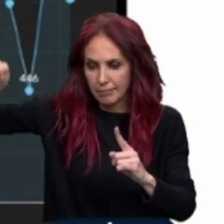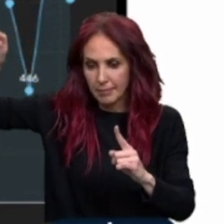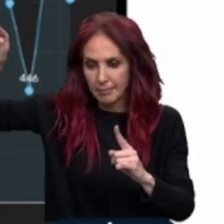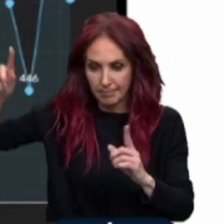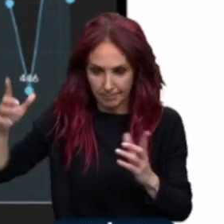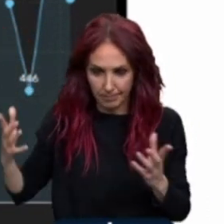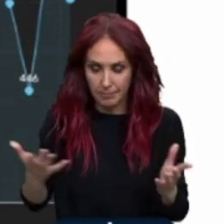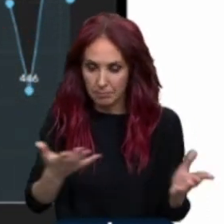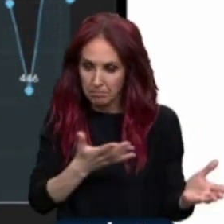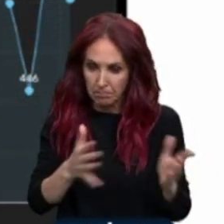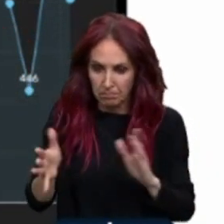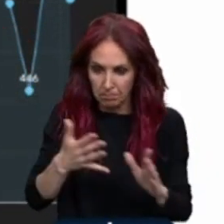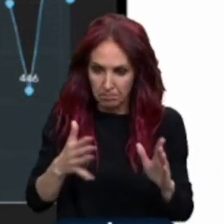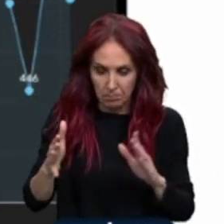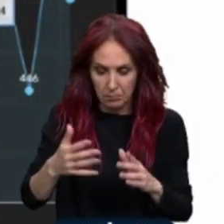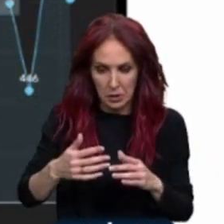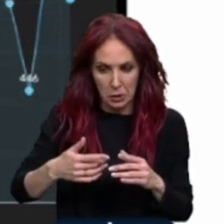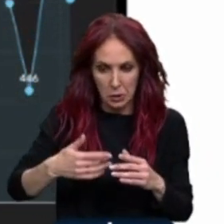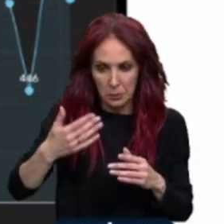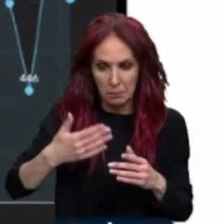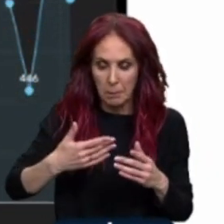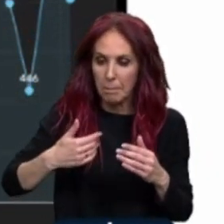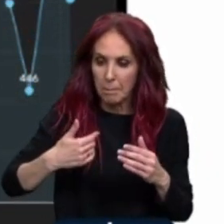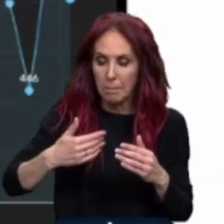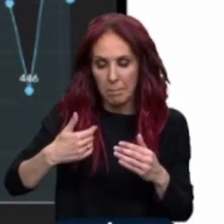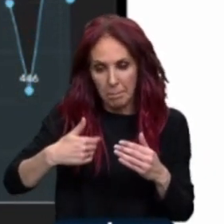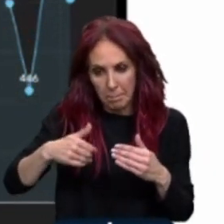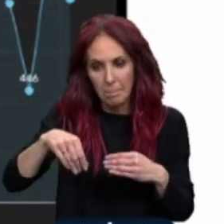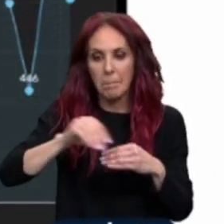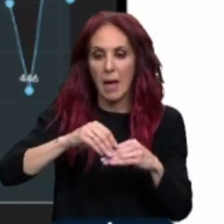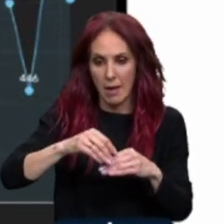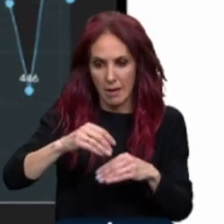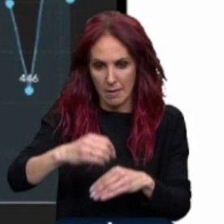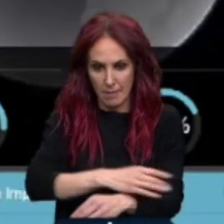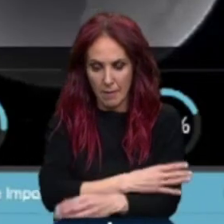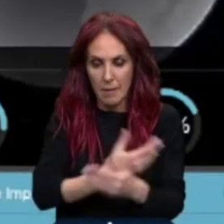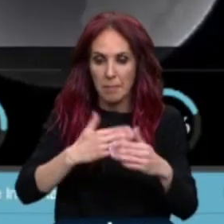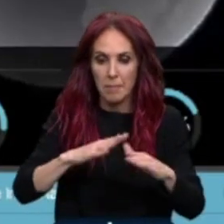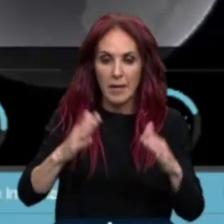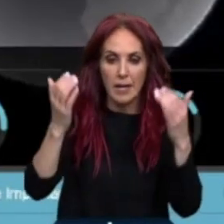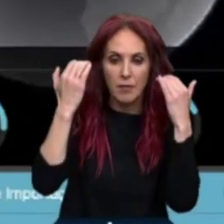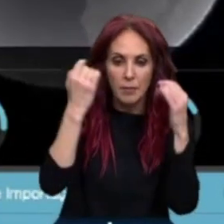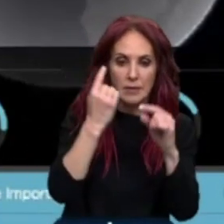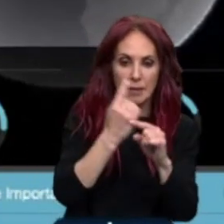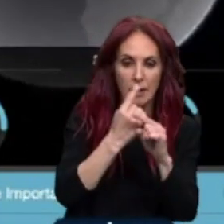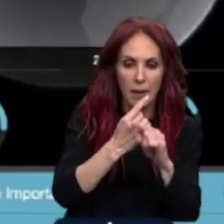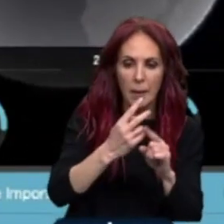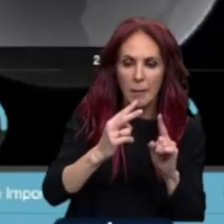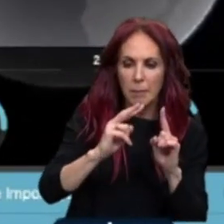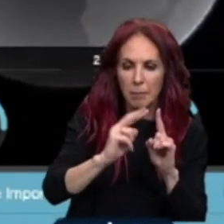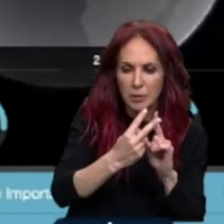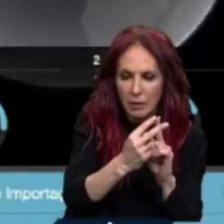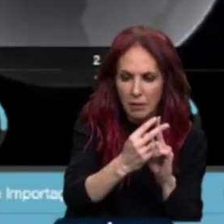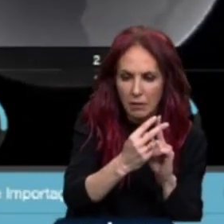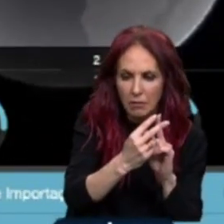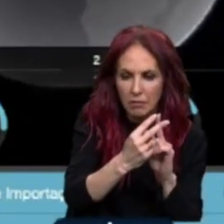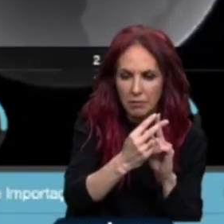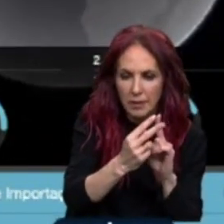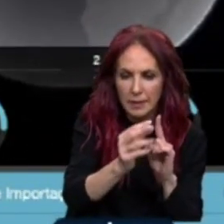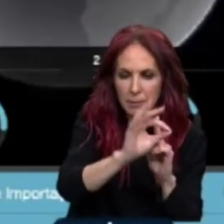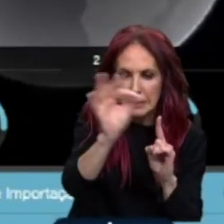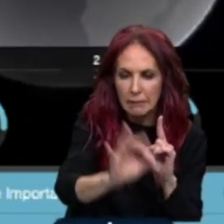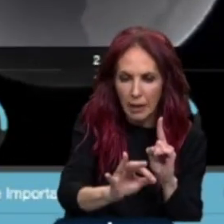oscilação, mas são sempre mais casos. Agora, se virmos a mesma informação numa perspectiva